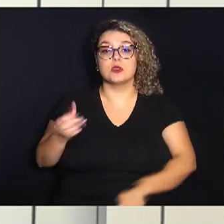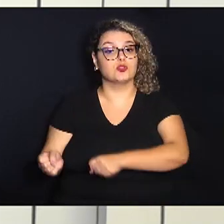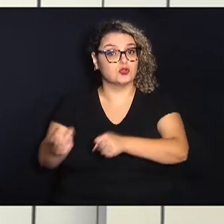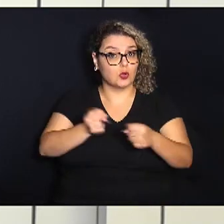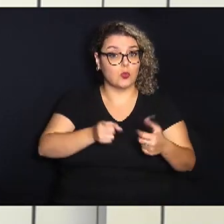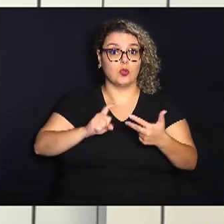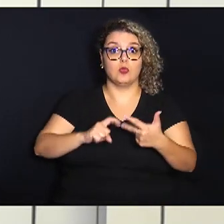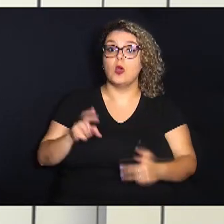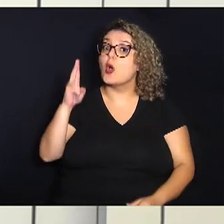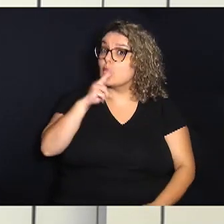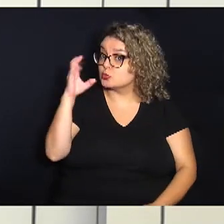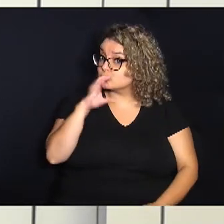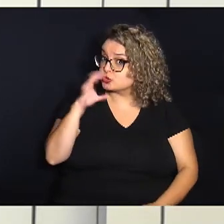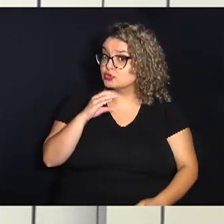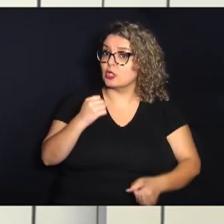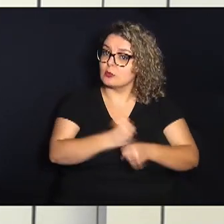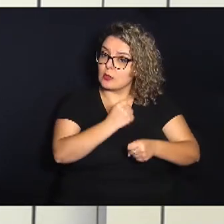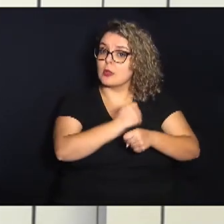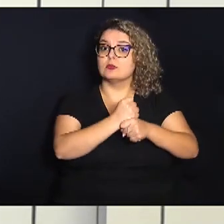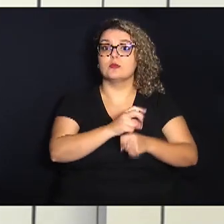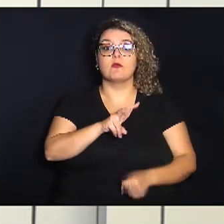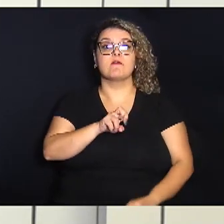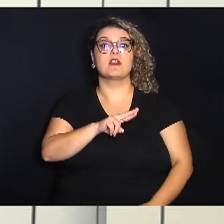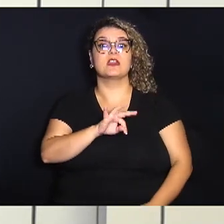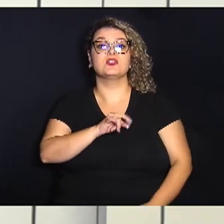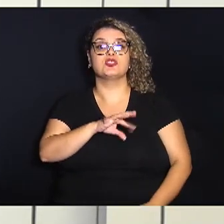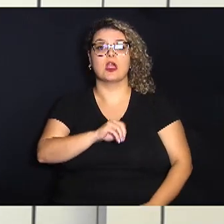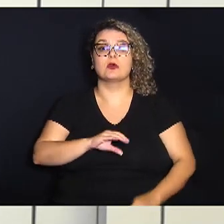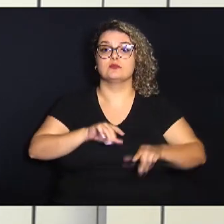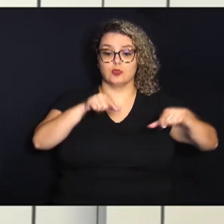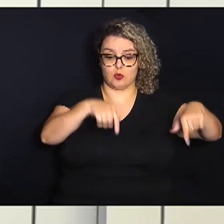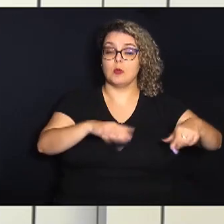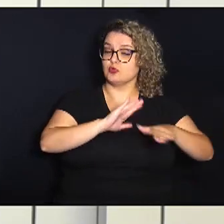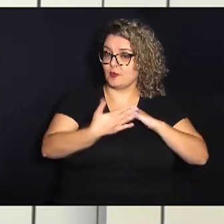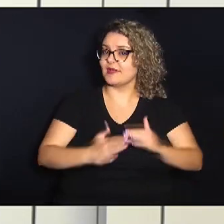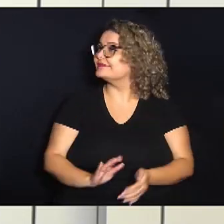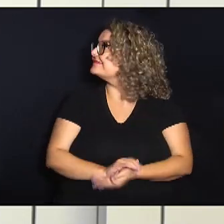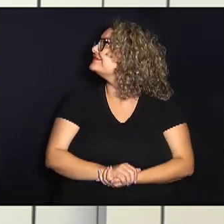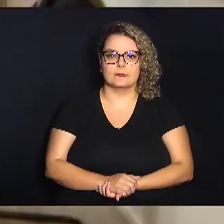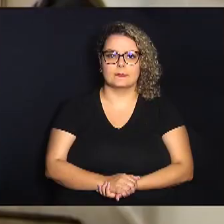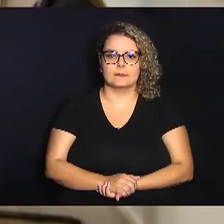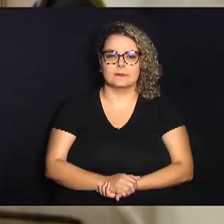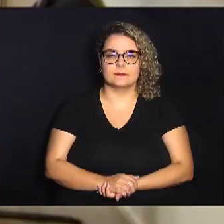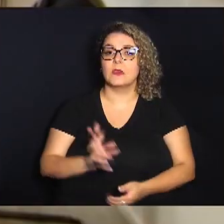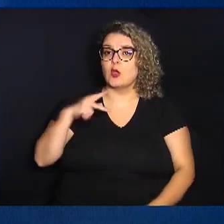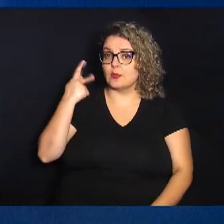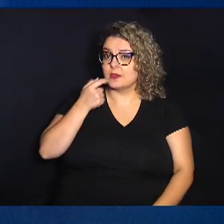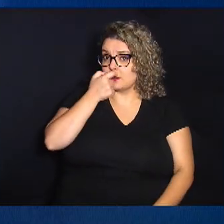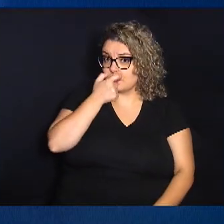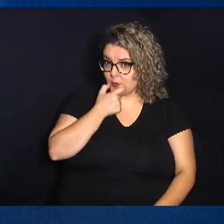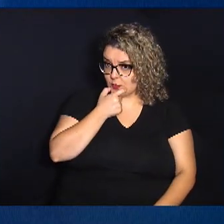Executivo urgência na reforma dos vestiários do campo de futebol do bairro. O vereador Marrom